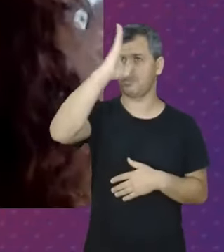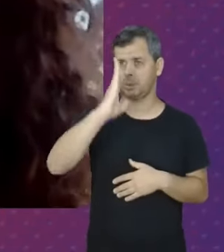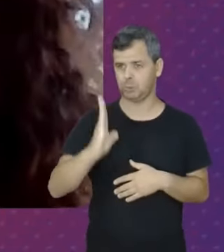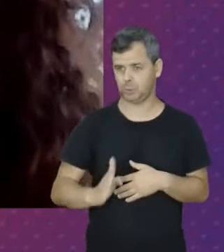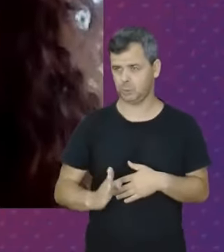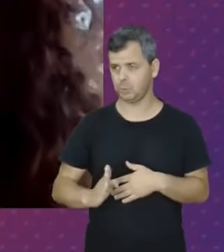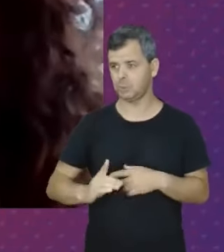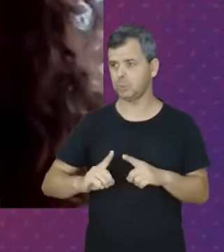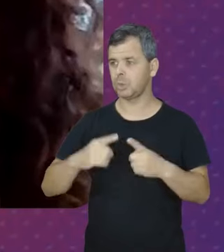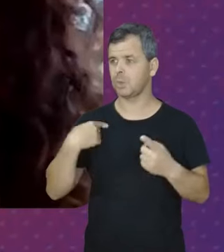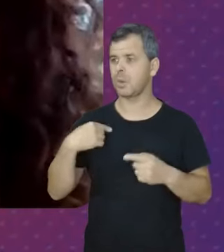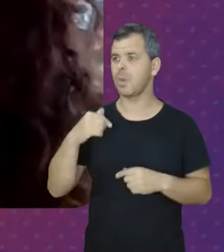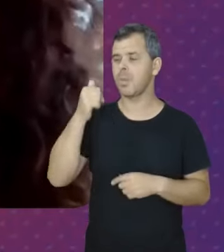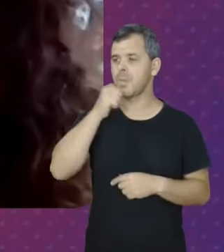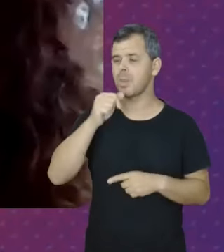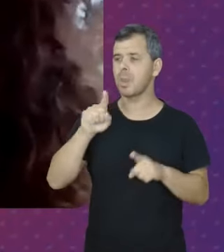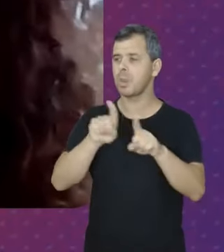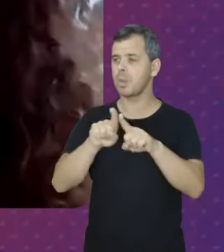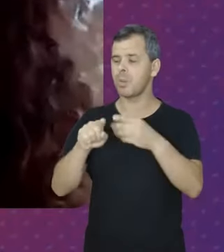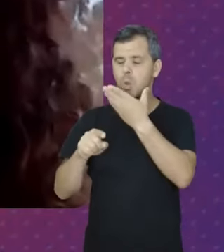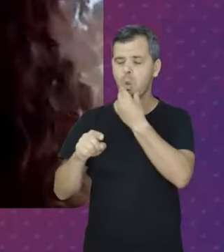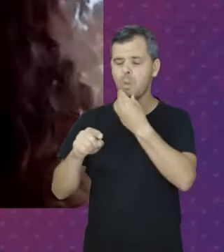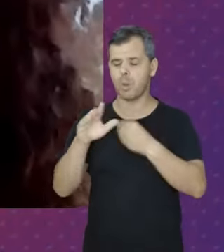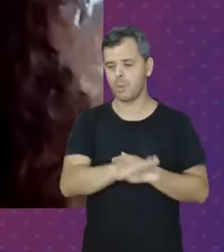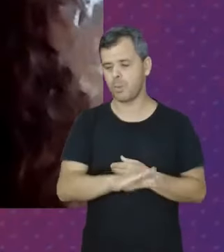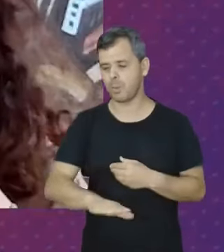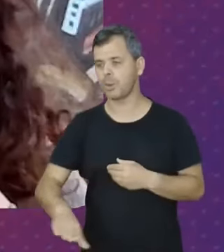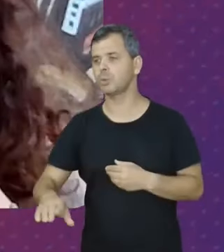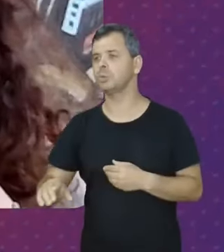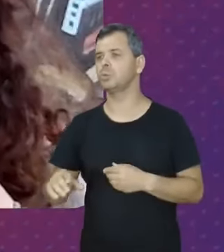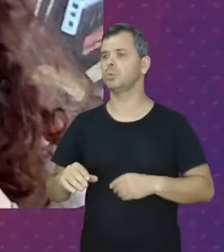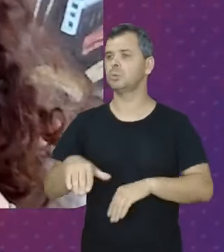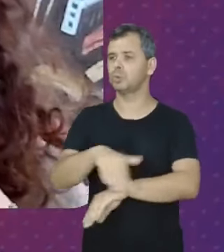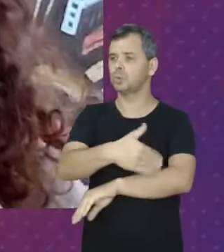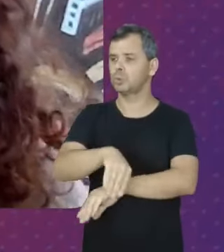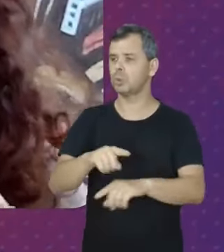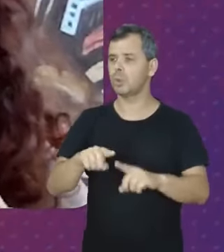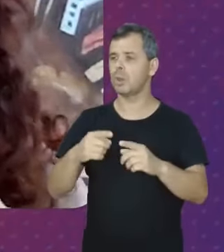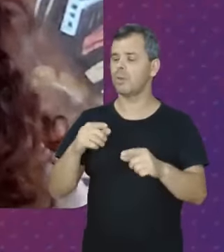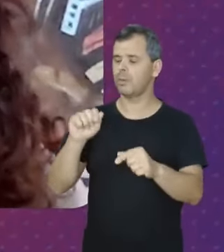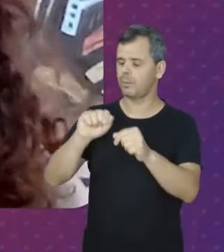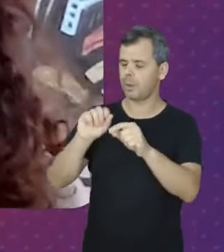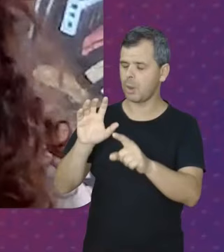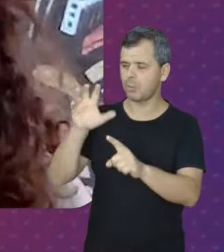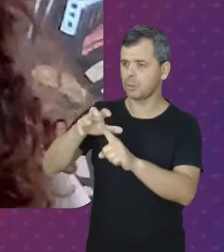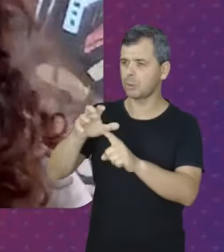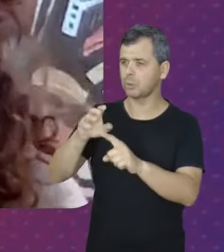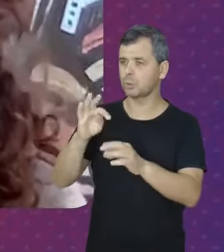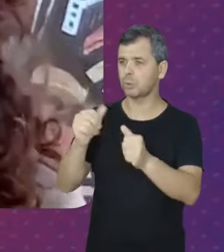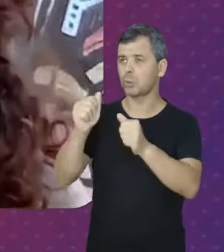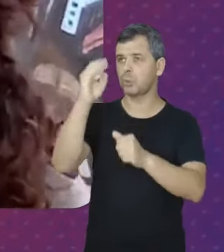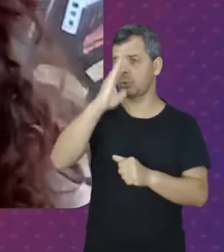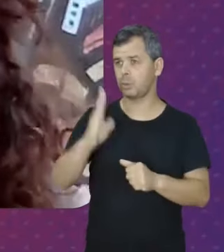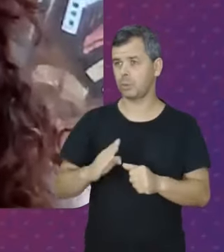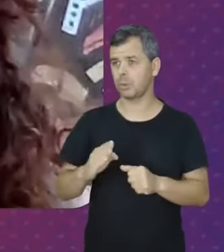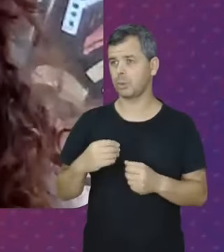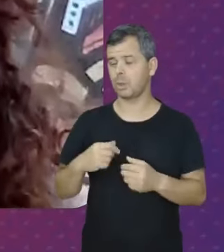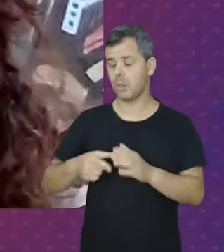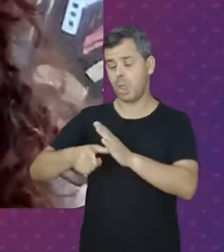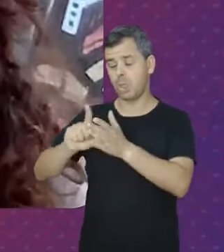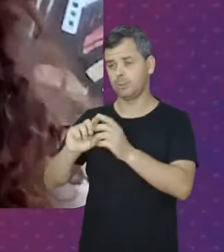Nacional de Meninos e Meninas de Rua atua no Brasil todo. Então, acho que só gostaria de falar,